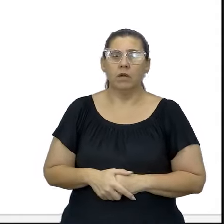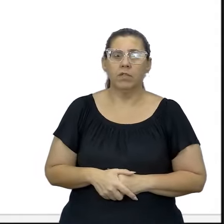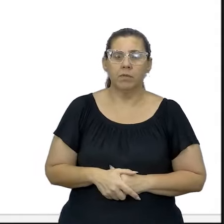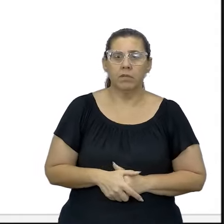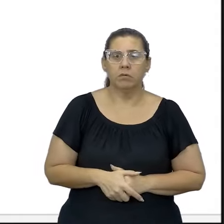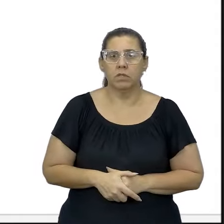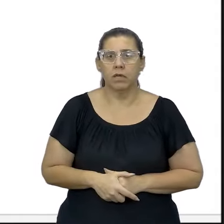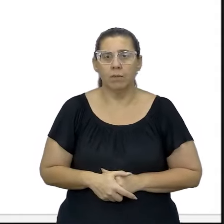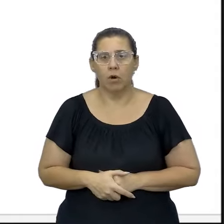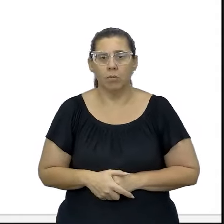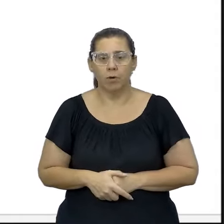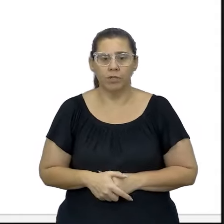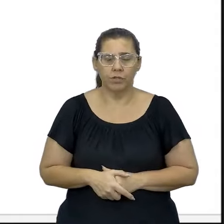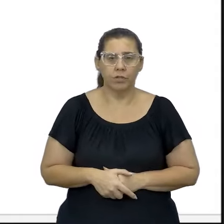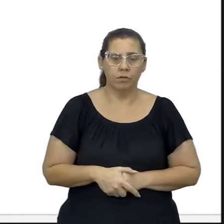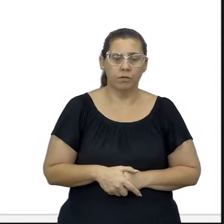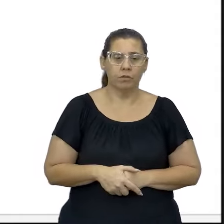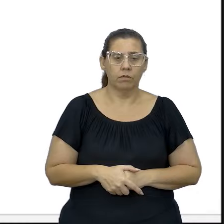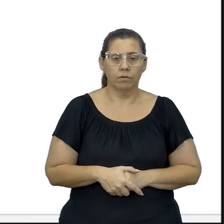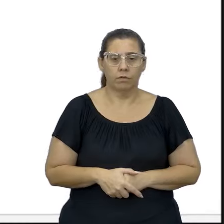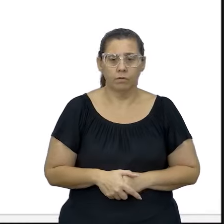compõe. Na